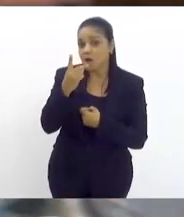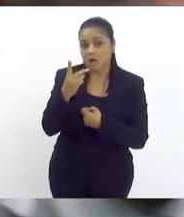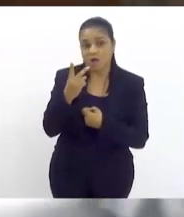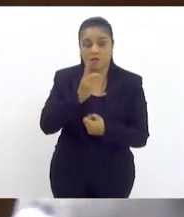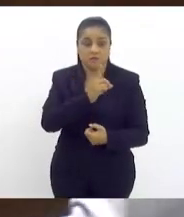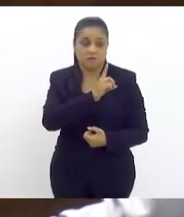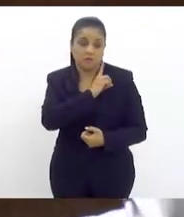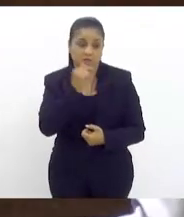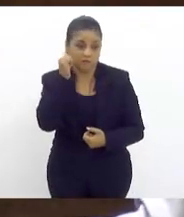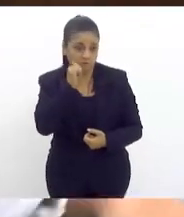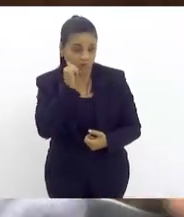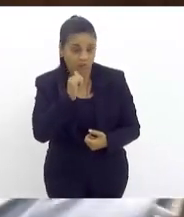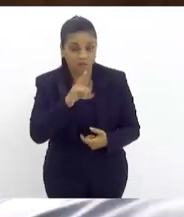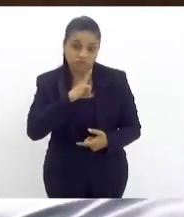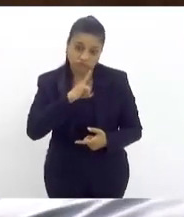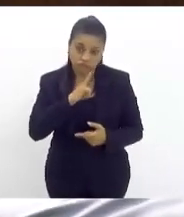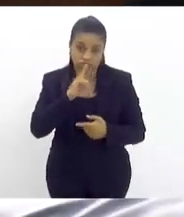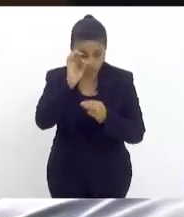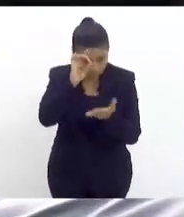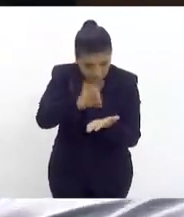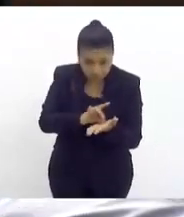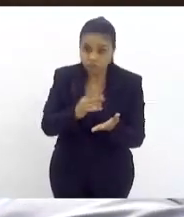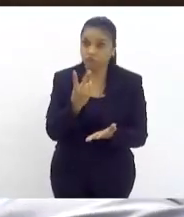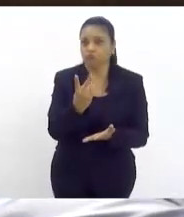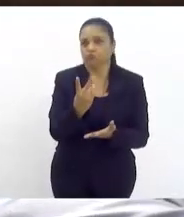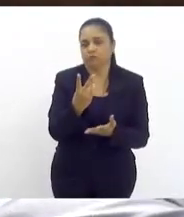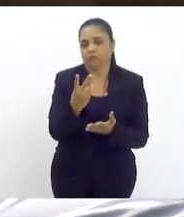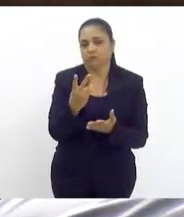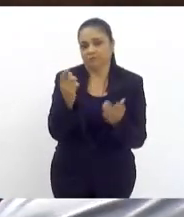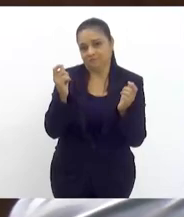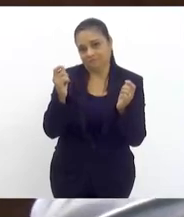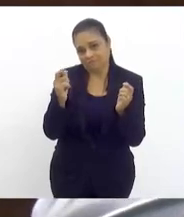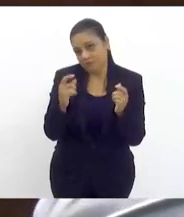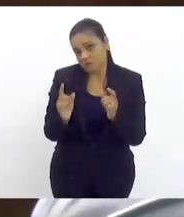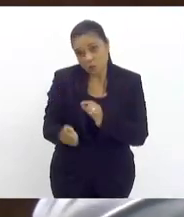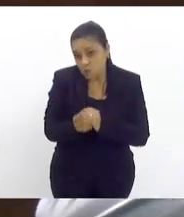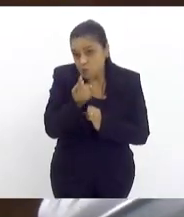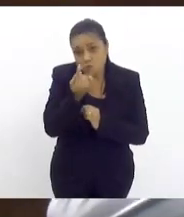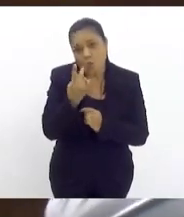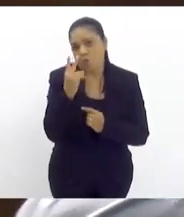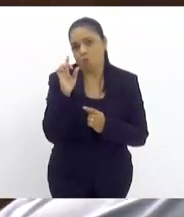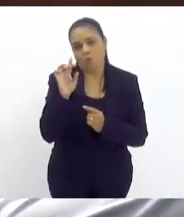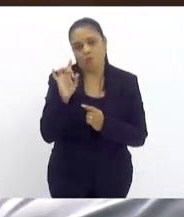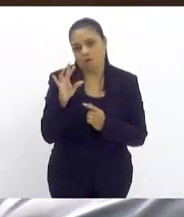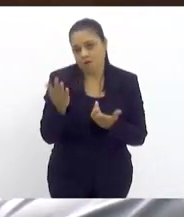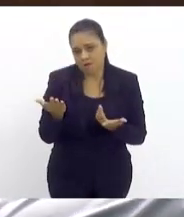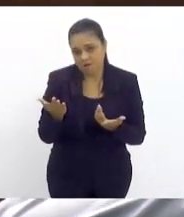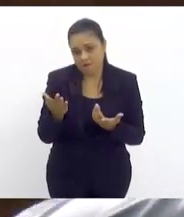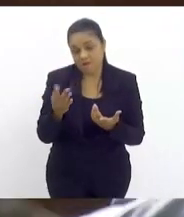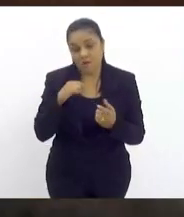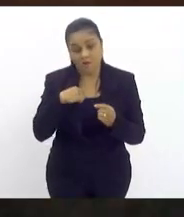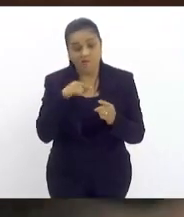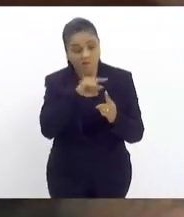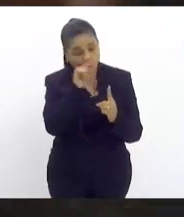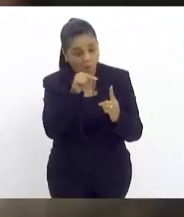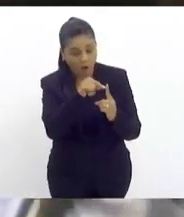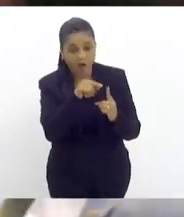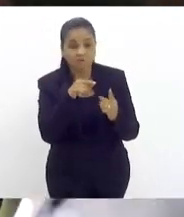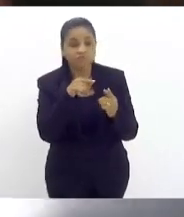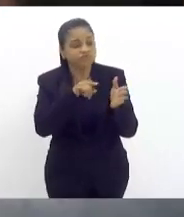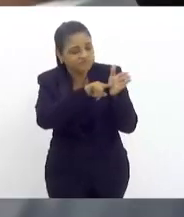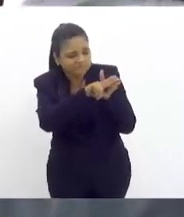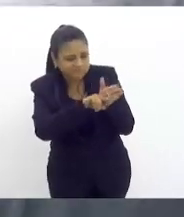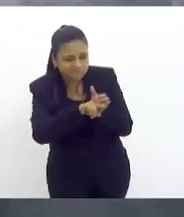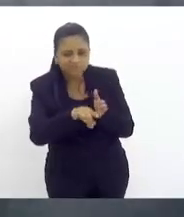duas. E essas indicações legislativas, deputado Carlos Mink, foram alvos de avaliação do governador